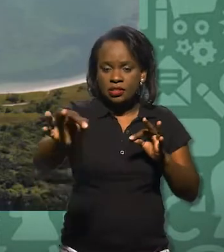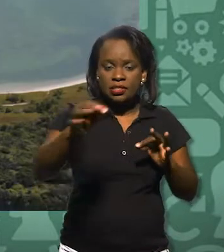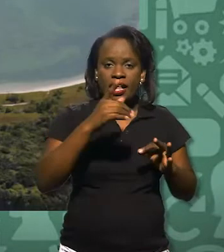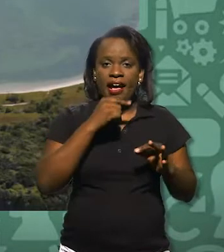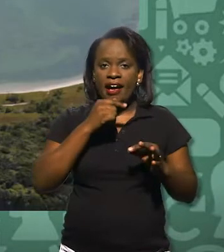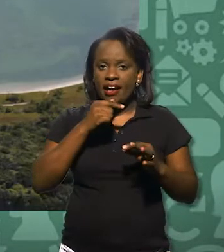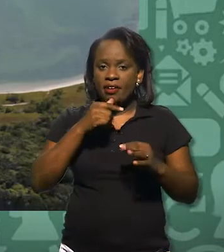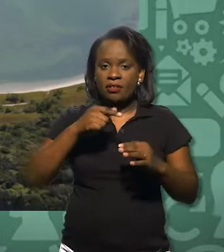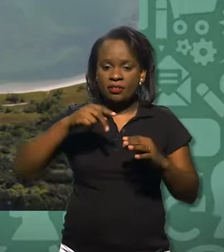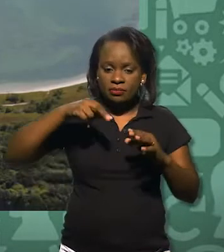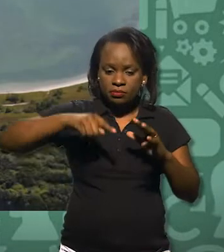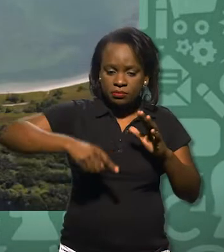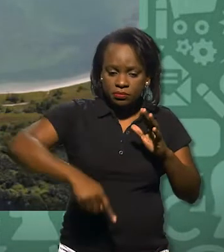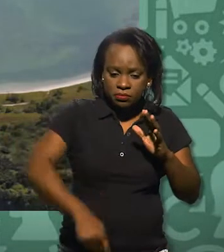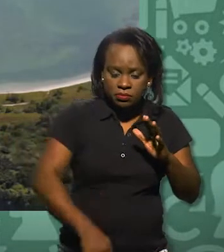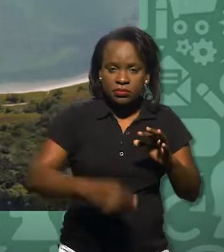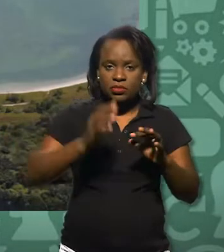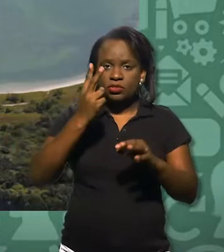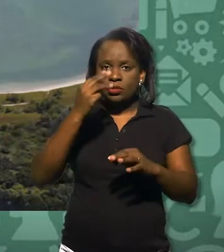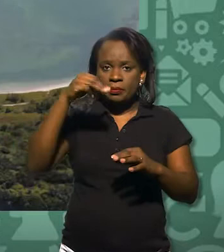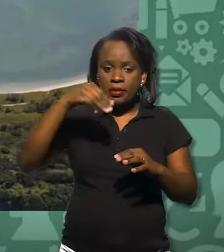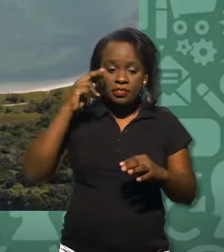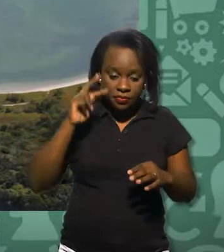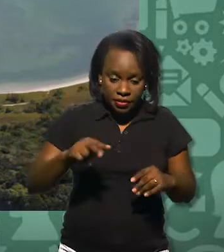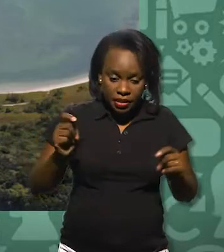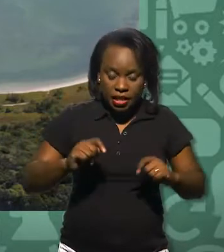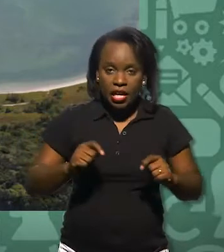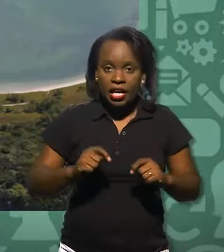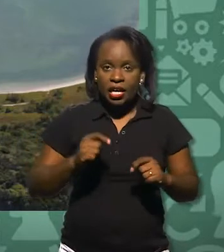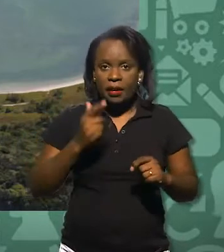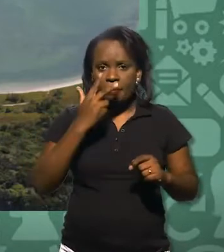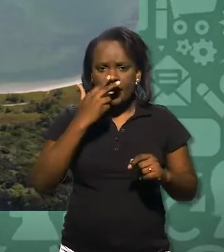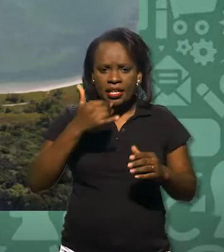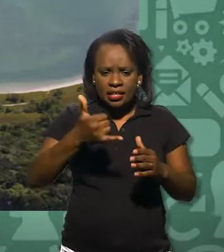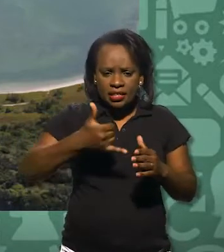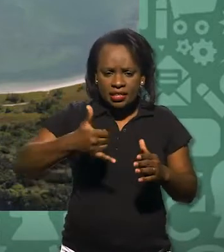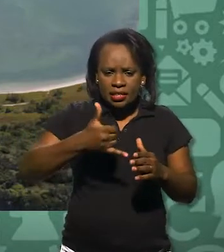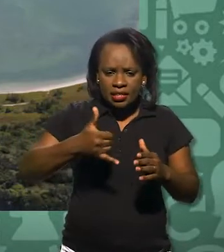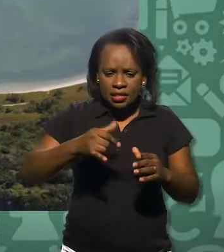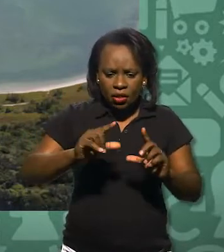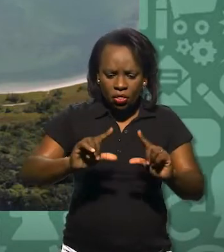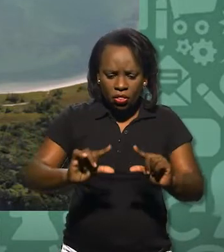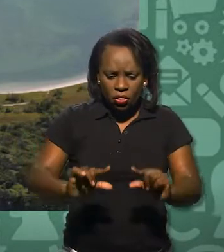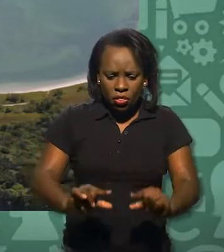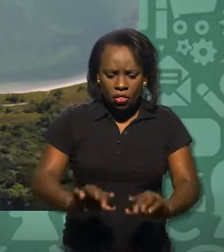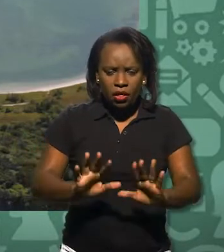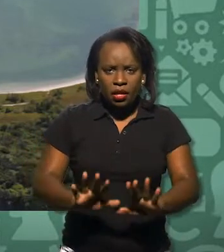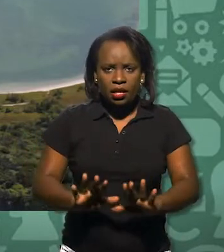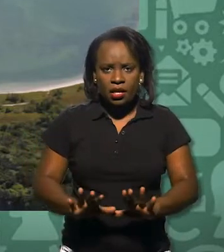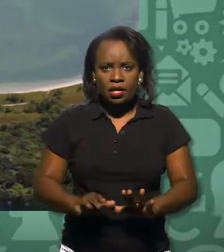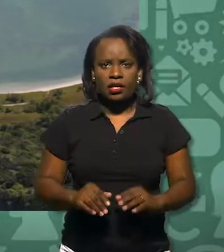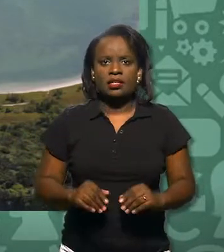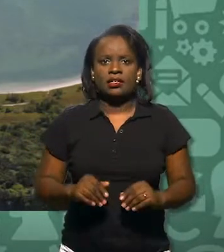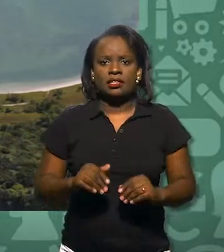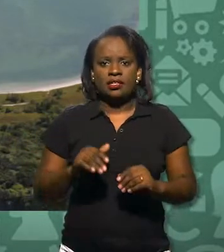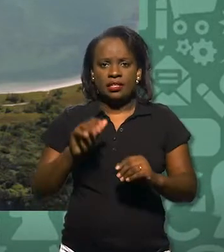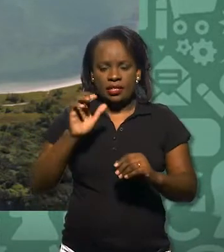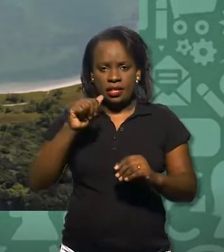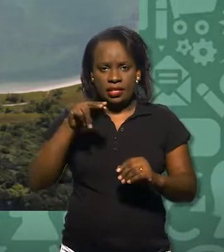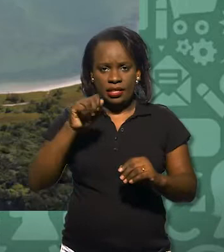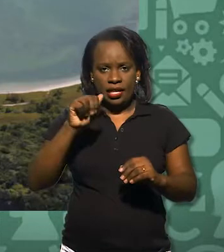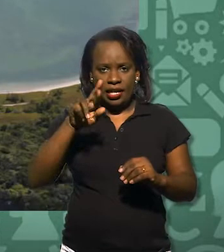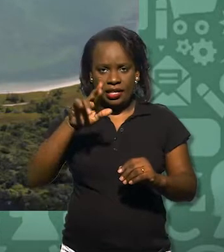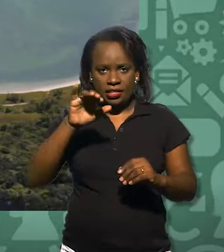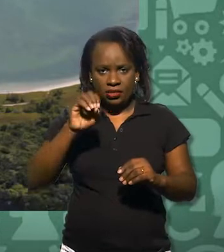metros de água, 3 metros, você vê as coisinhas lá embaixo. Parece uma gasolina, descansou. O canal Itajuru